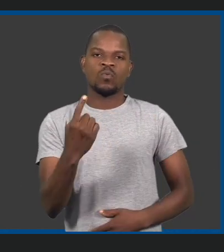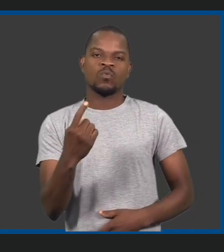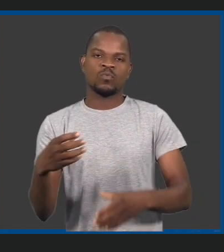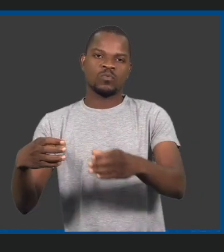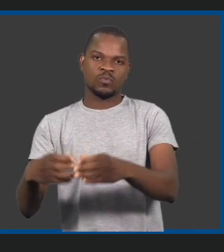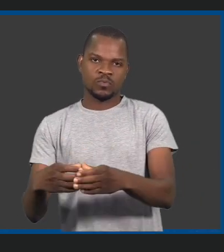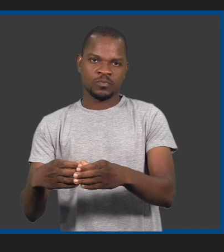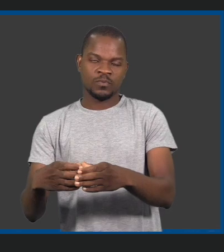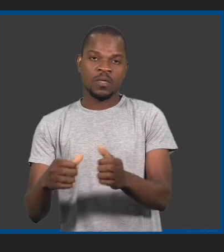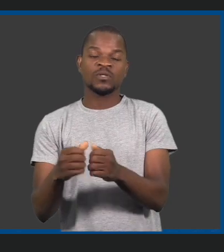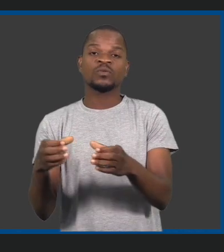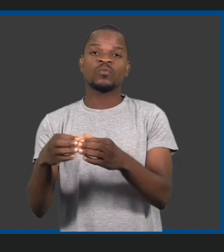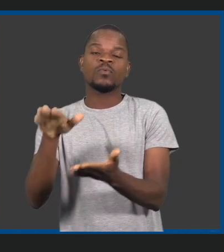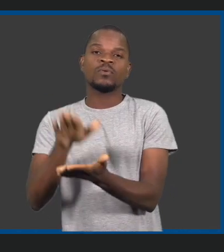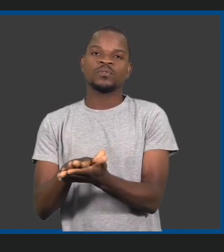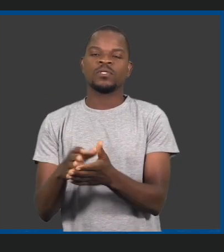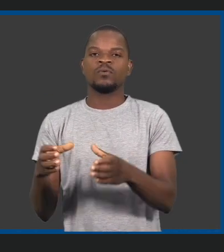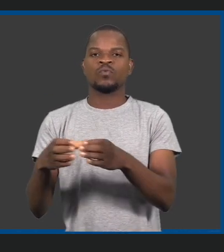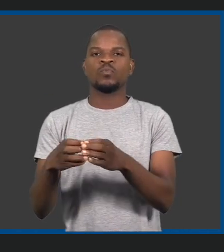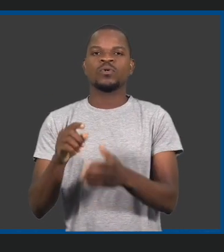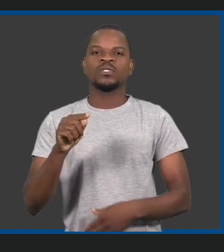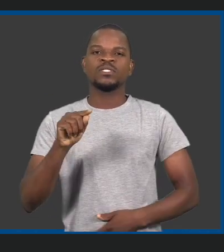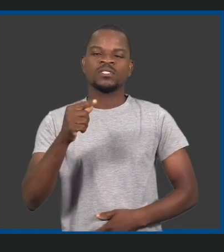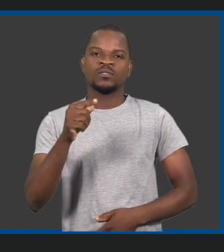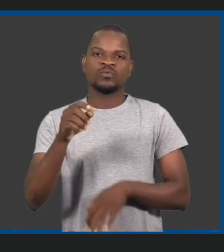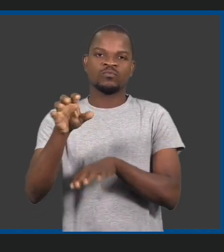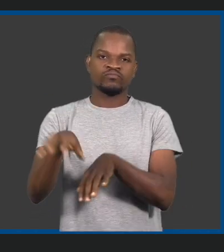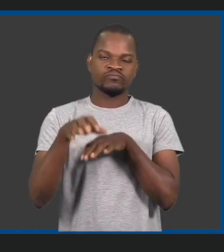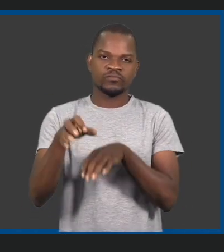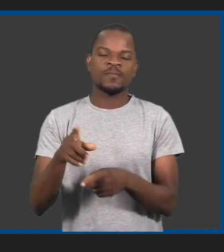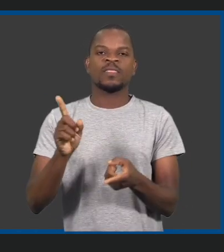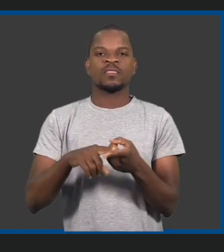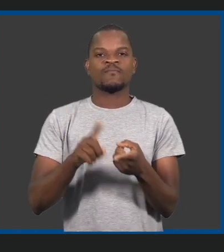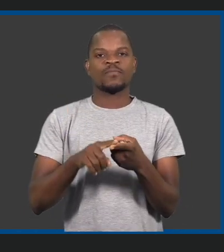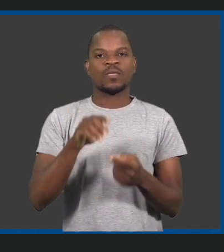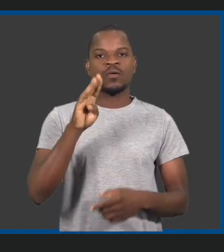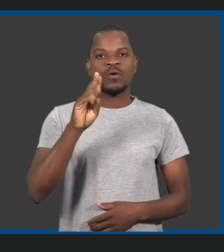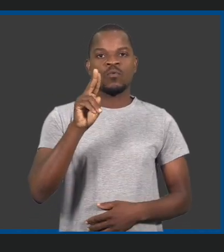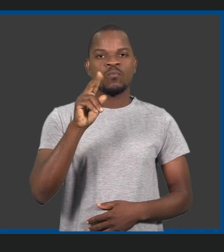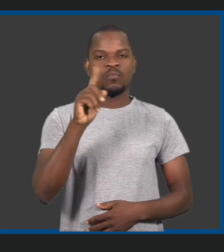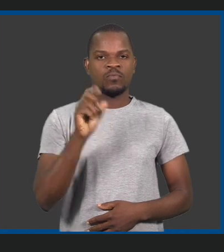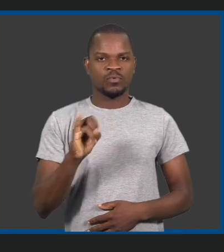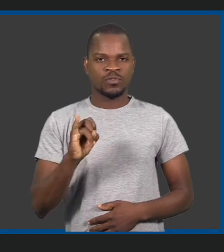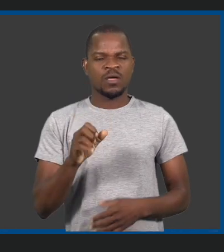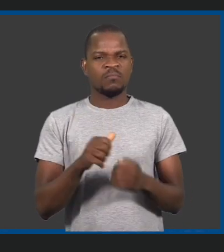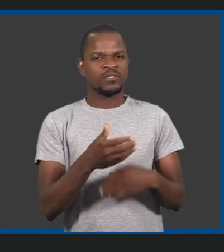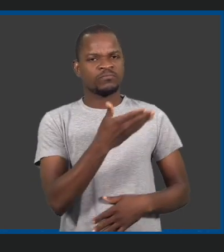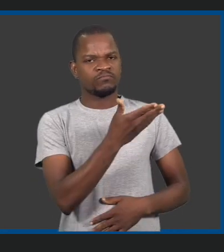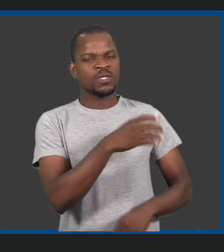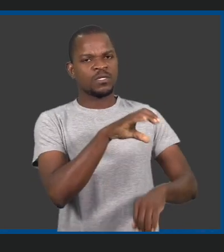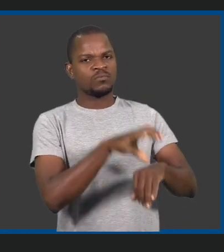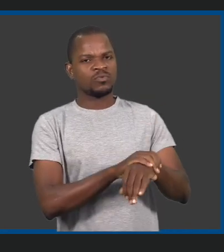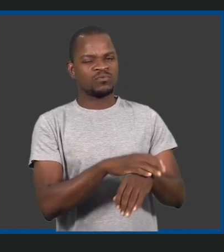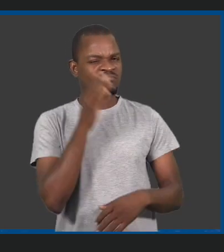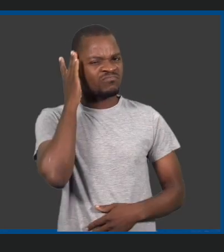em todos os sítios, preferimos especializarmos em pequenos sítios, que foi o